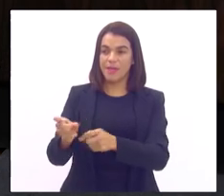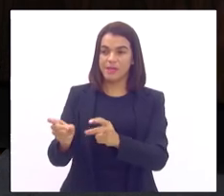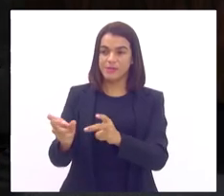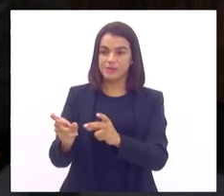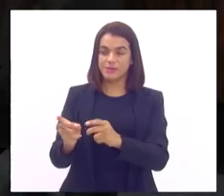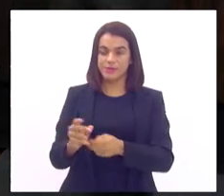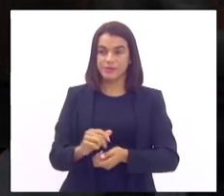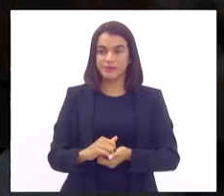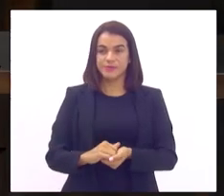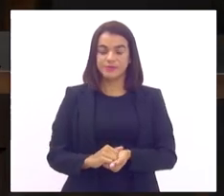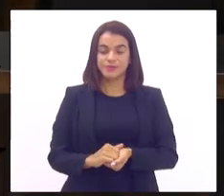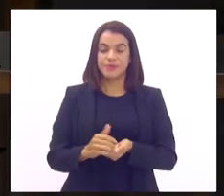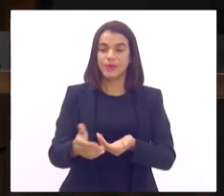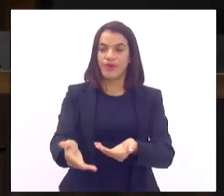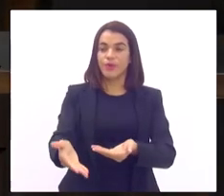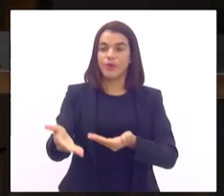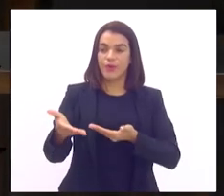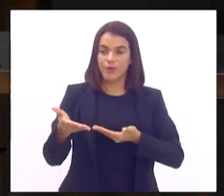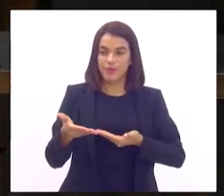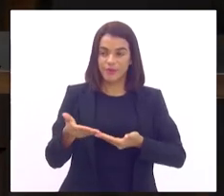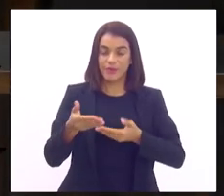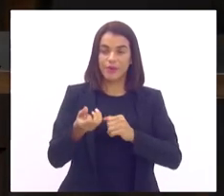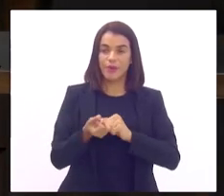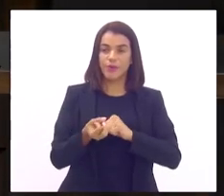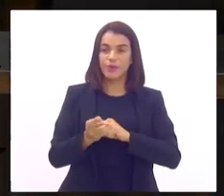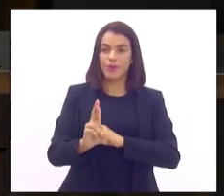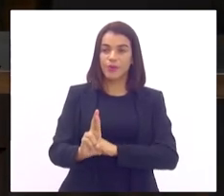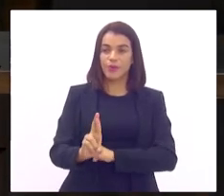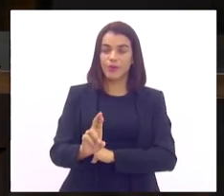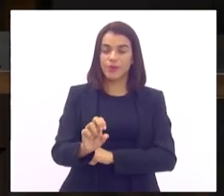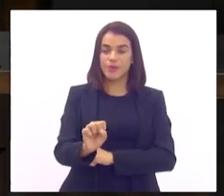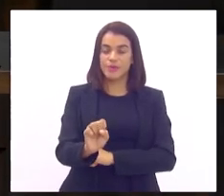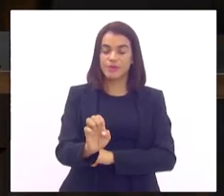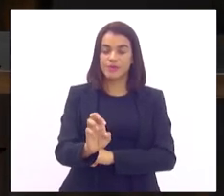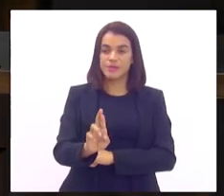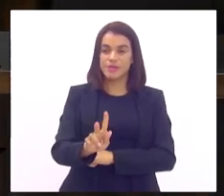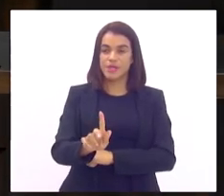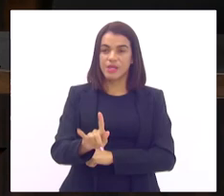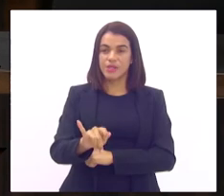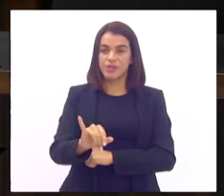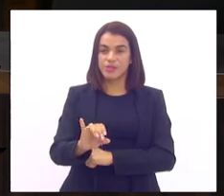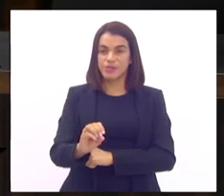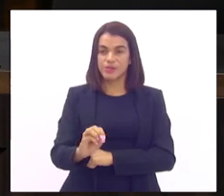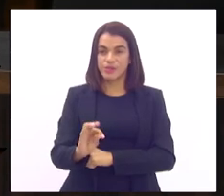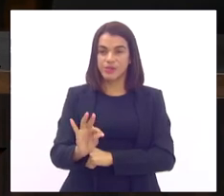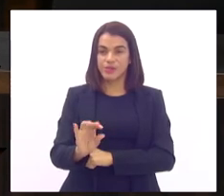Convidar o doutor Sérgio Tavares Romai,